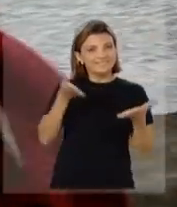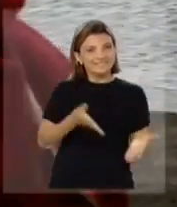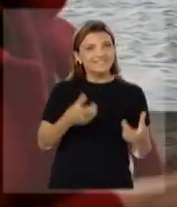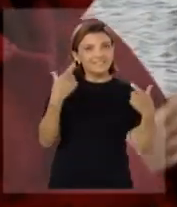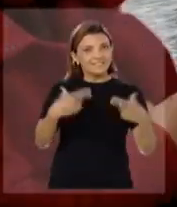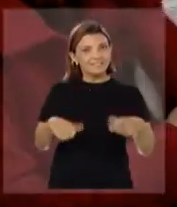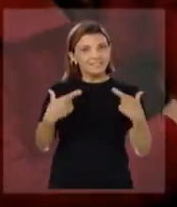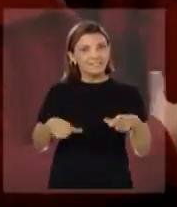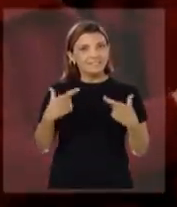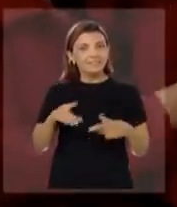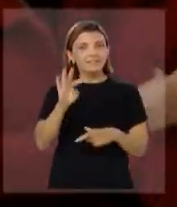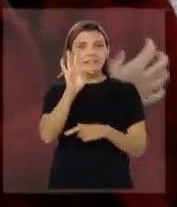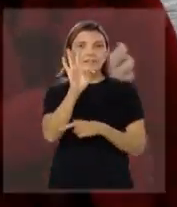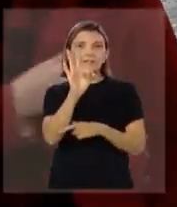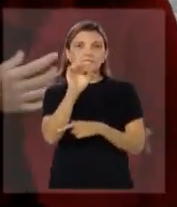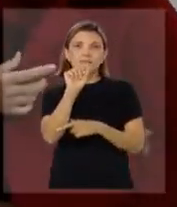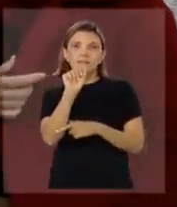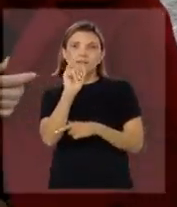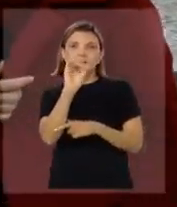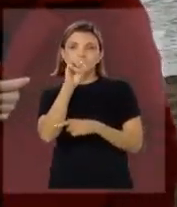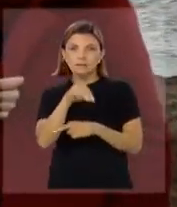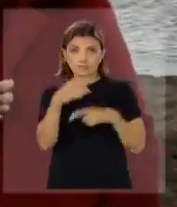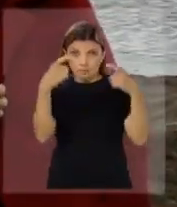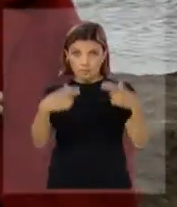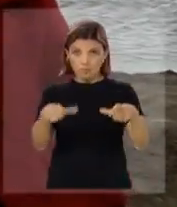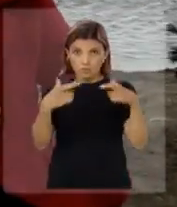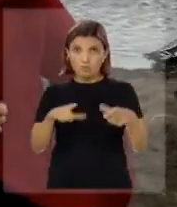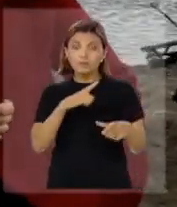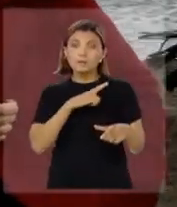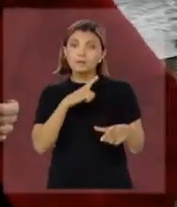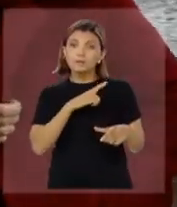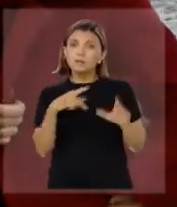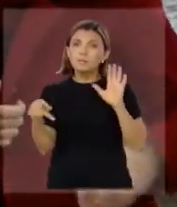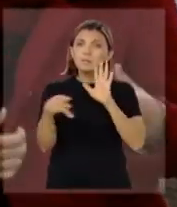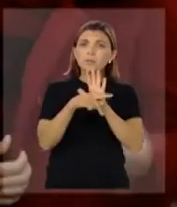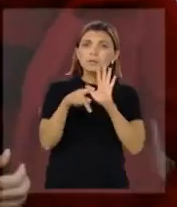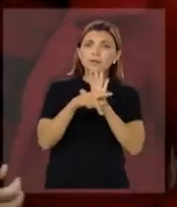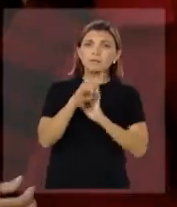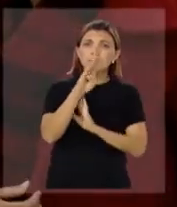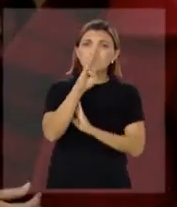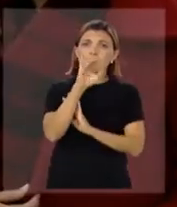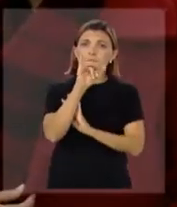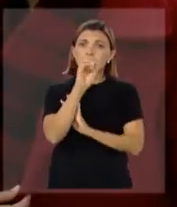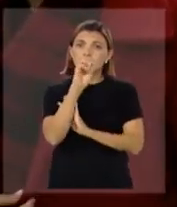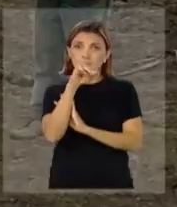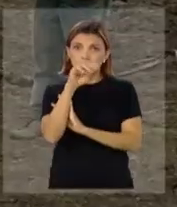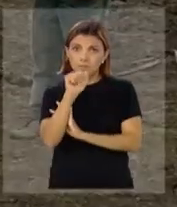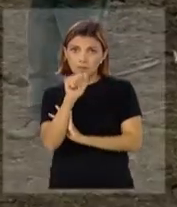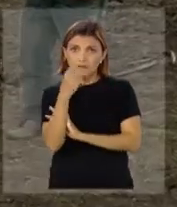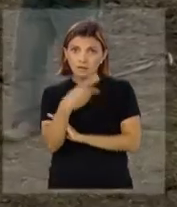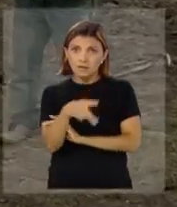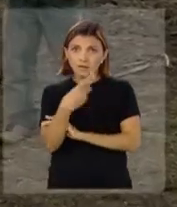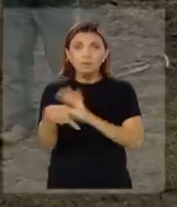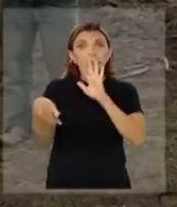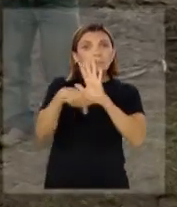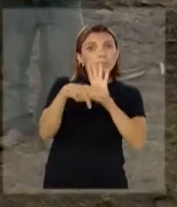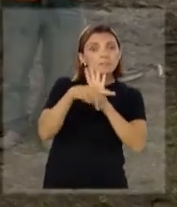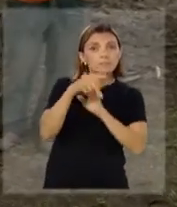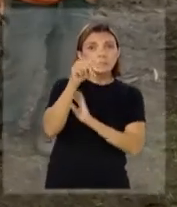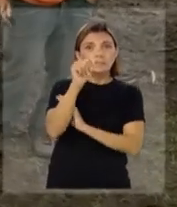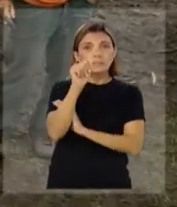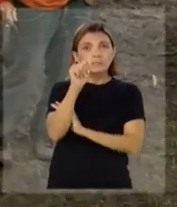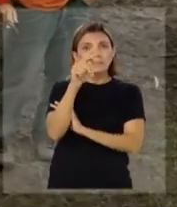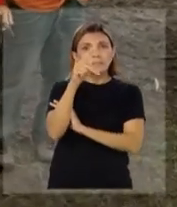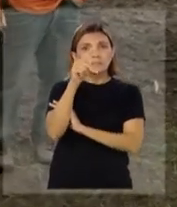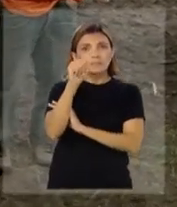Bem-vindo à Estação Ecológica do Taim. Olha, que legal. Essa região, pessoal, é uma reserva do bioma Campos Sulinos. Legal. Característico dos